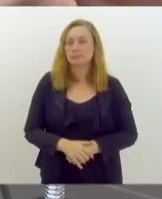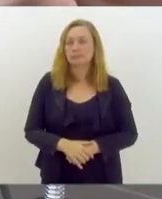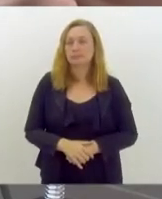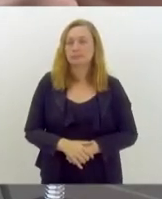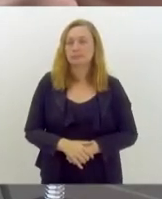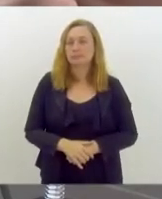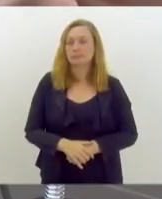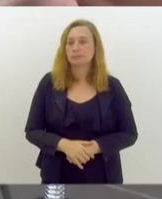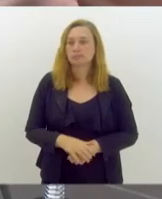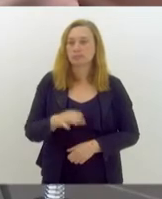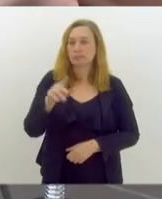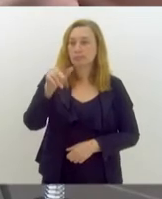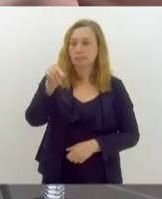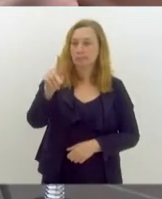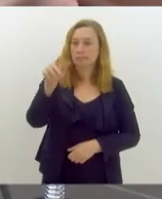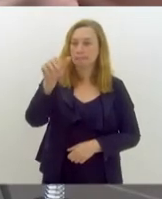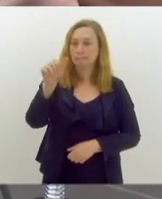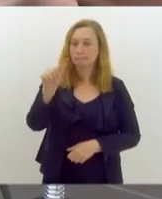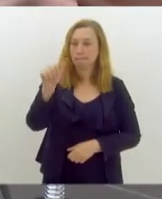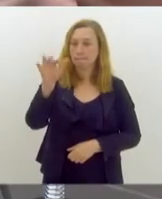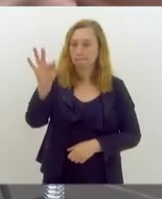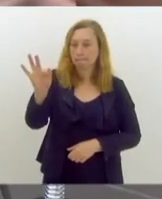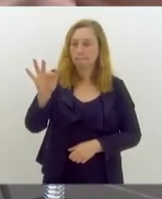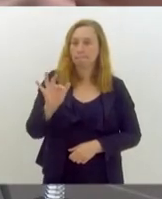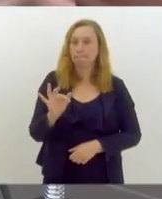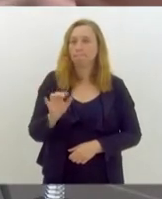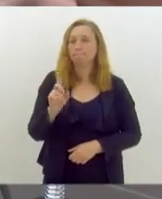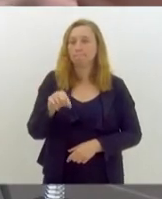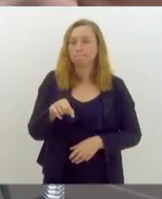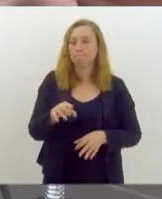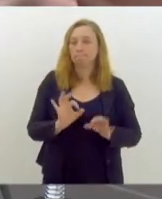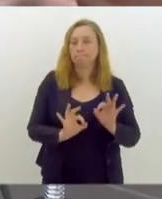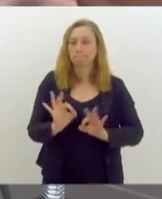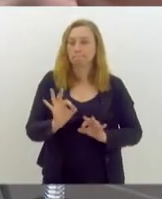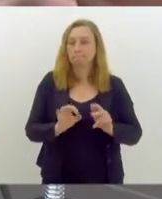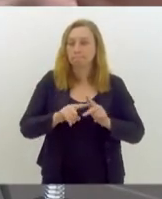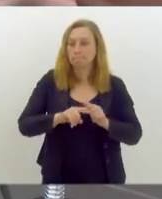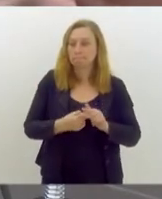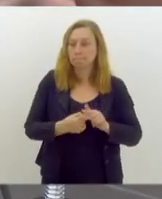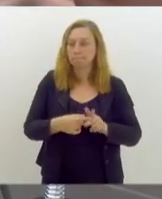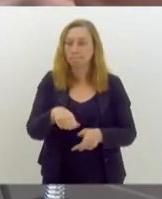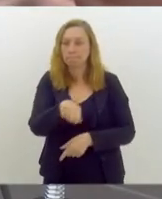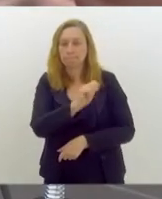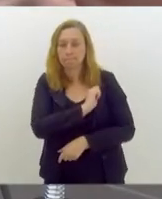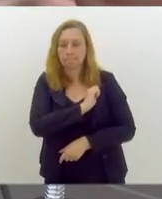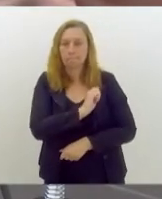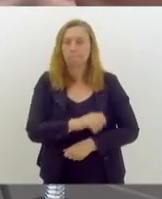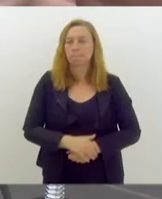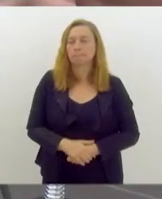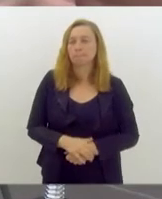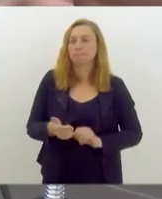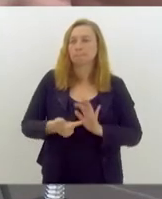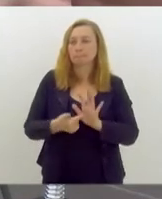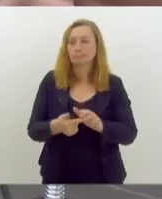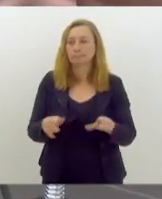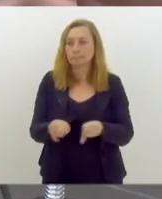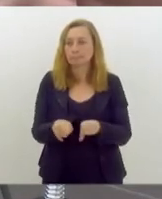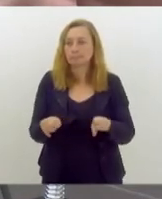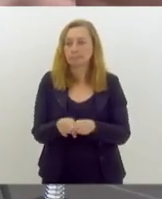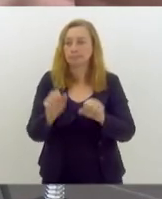o paf né que é o programa de ajuste fiscal mostra também